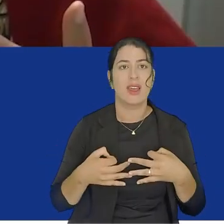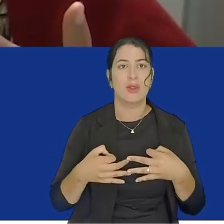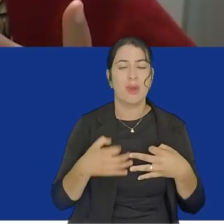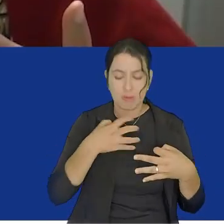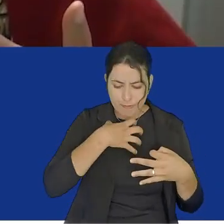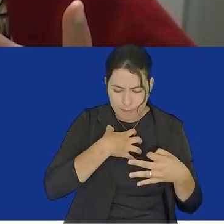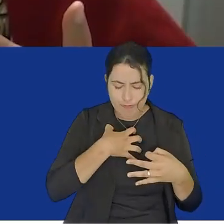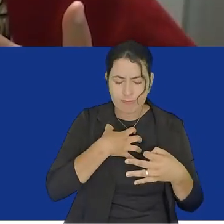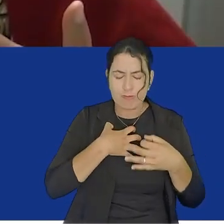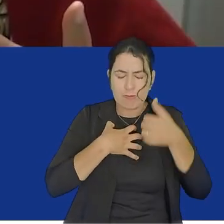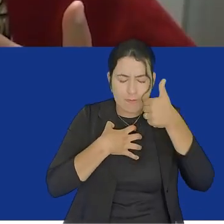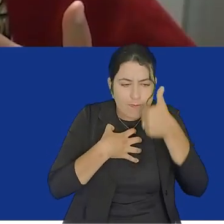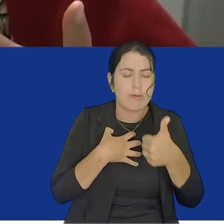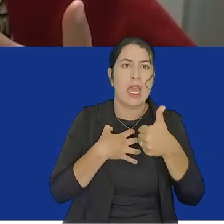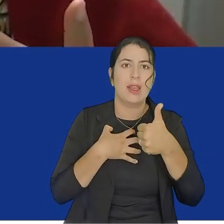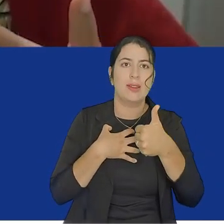Faz sentido?